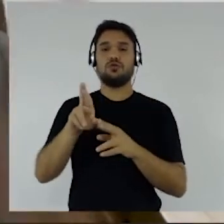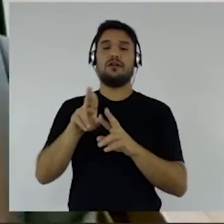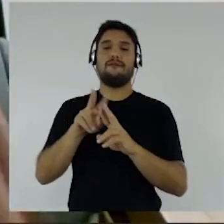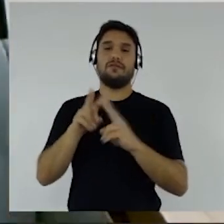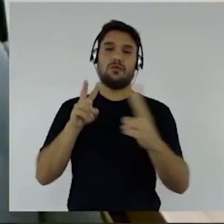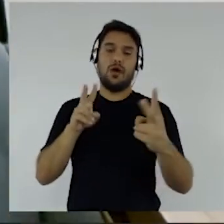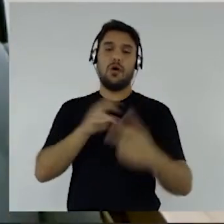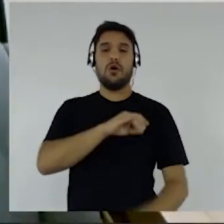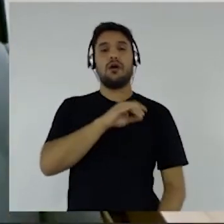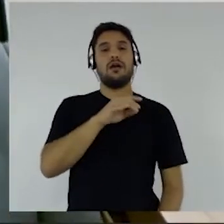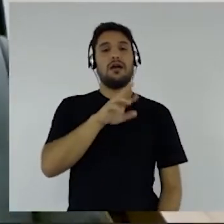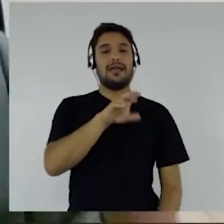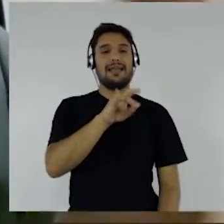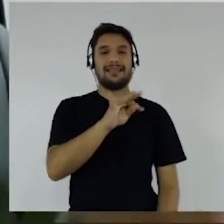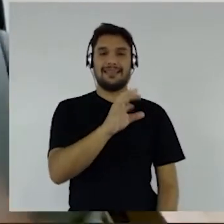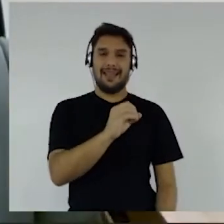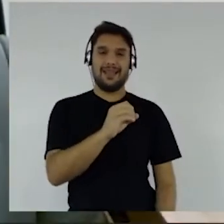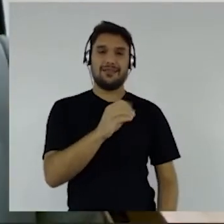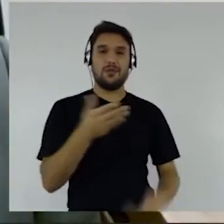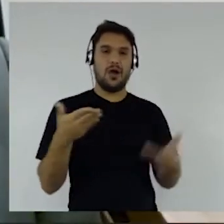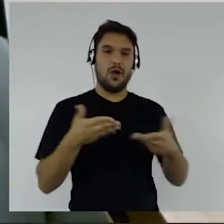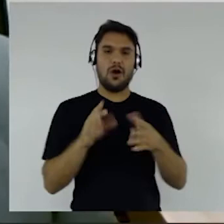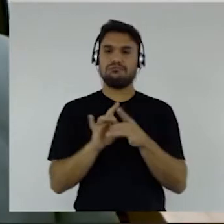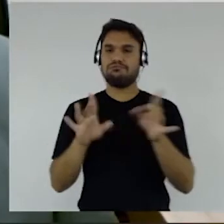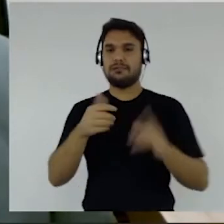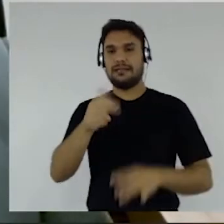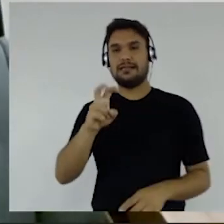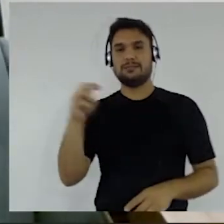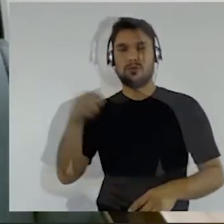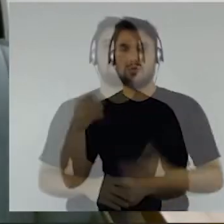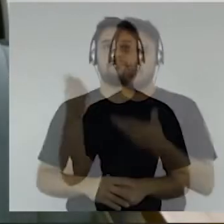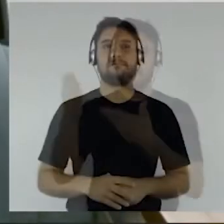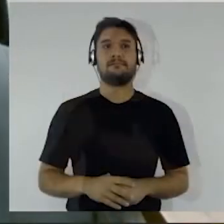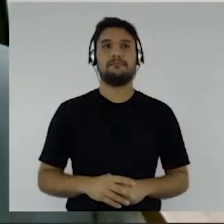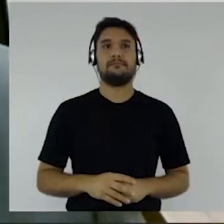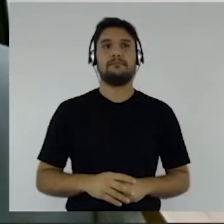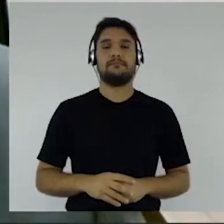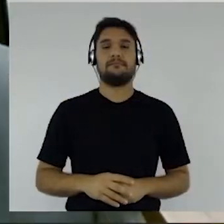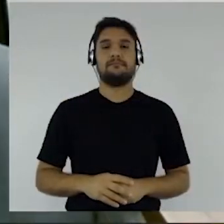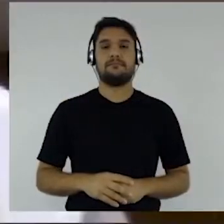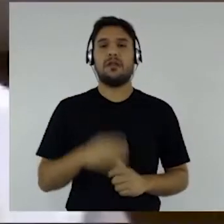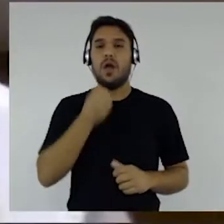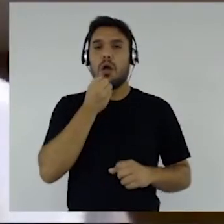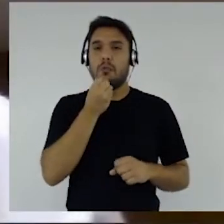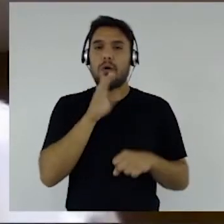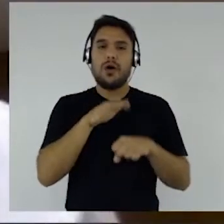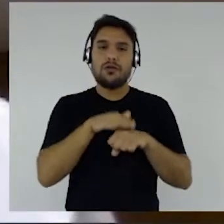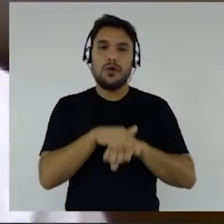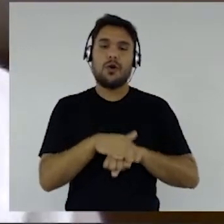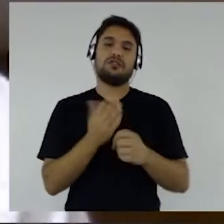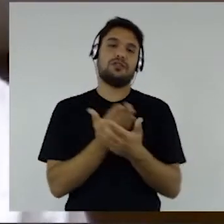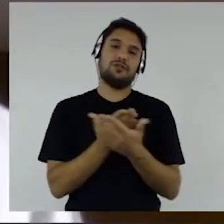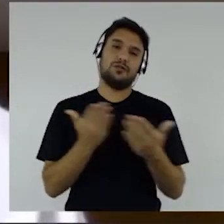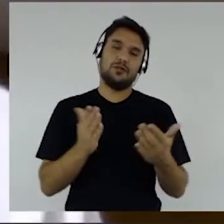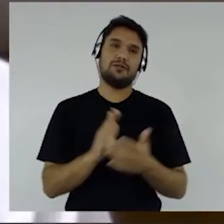delongas, doutor Renato Brasileiro de Lima, tenha bondade para os seus 15 minutos, doutor. Boa noite a